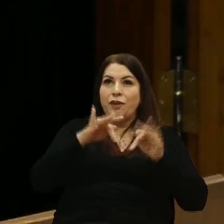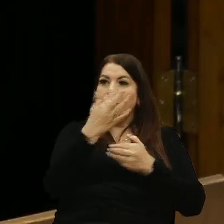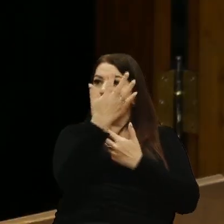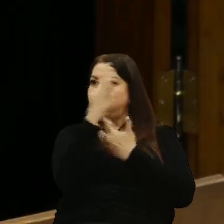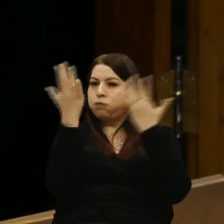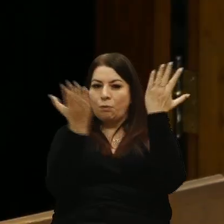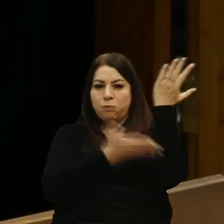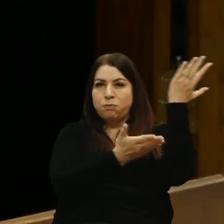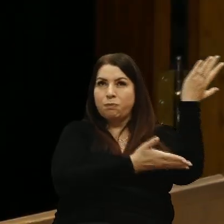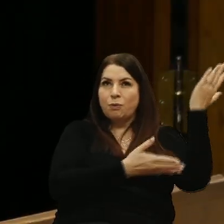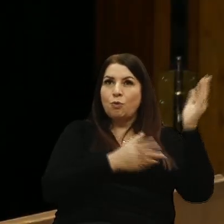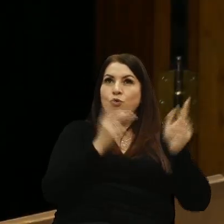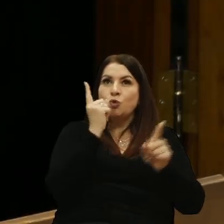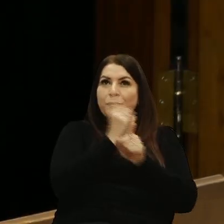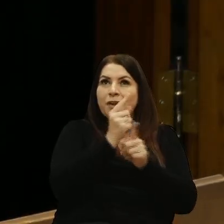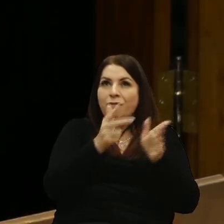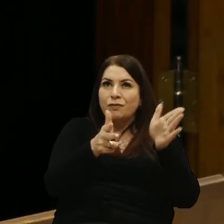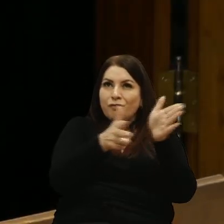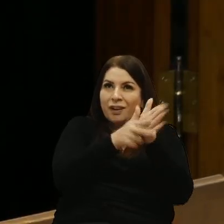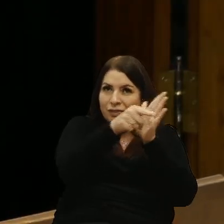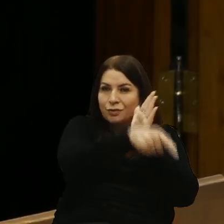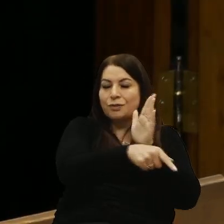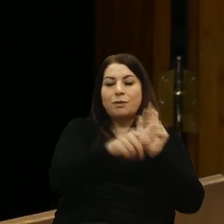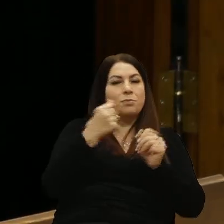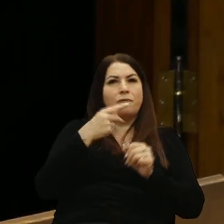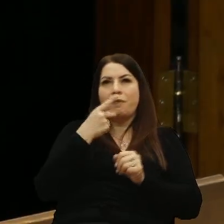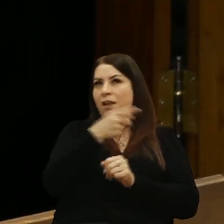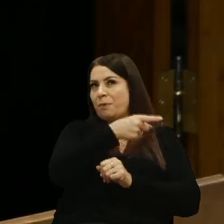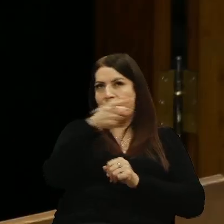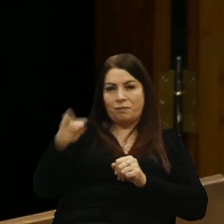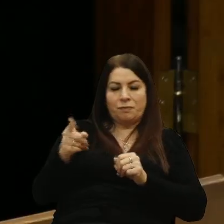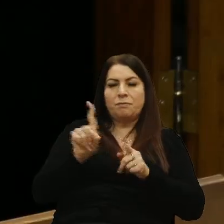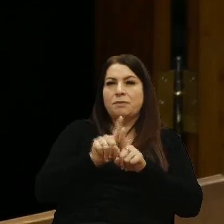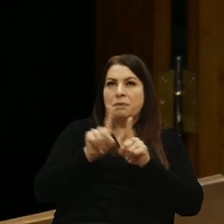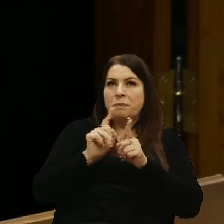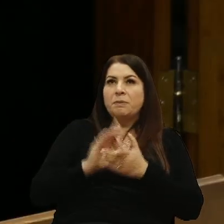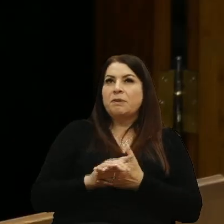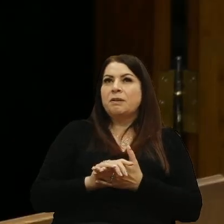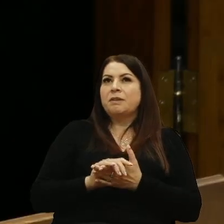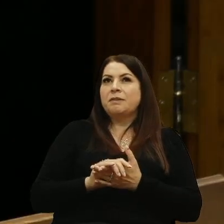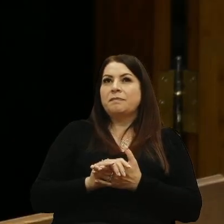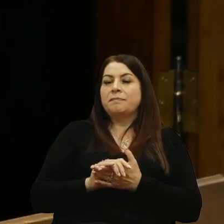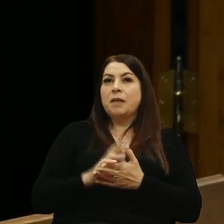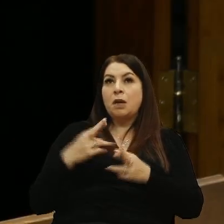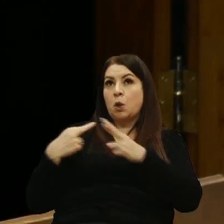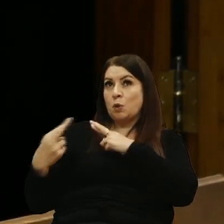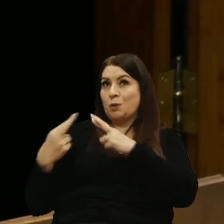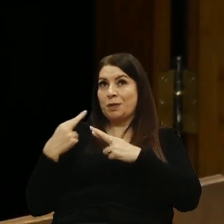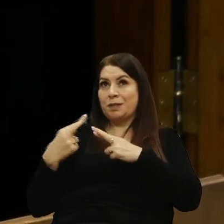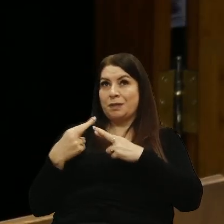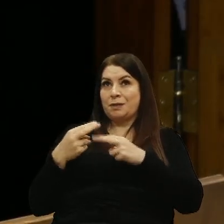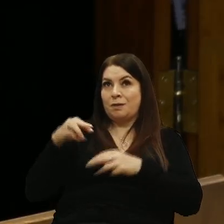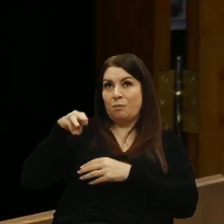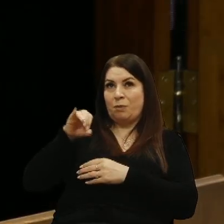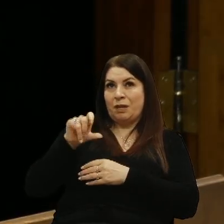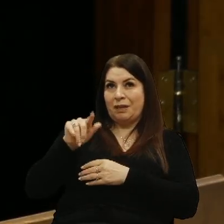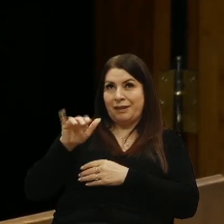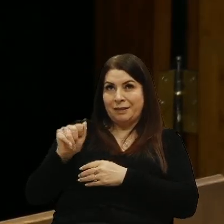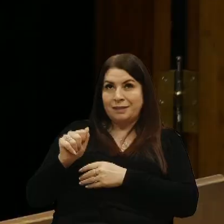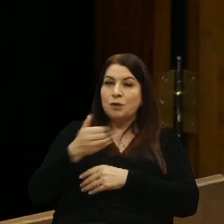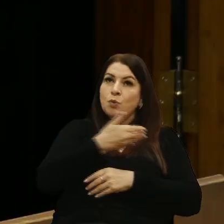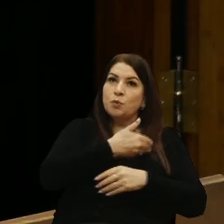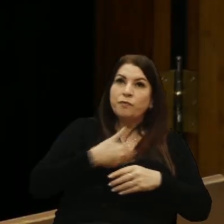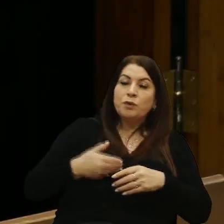onde se encontravam as facções. Não preciso falar para o senhor a relação entre as milícias, o